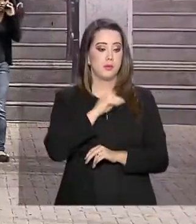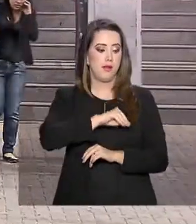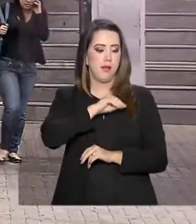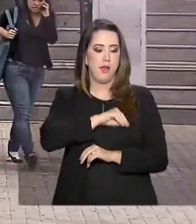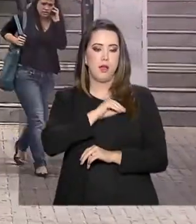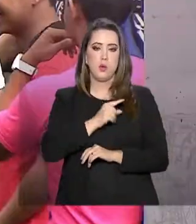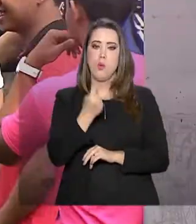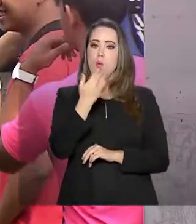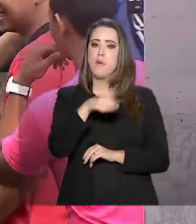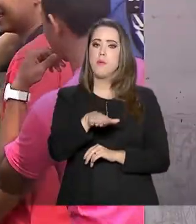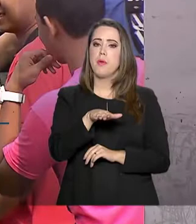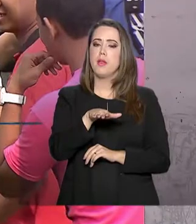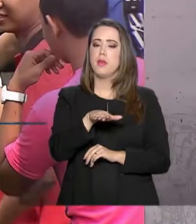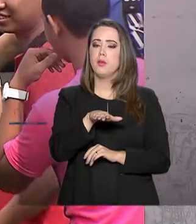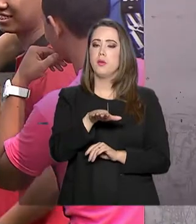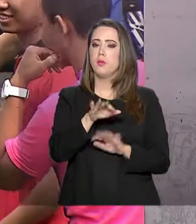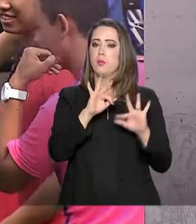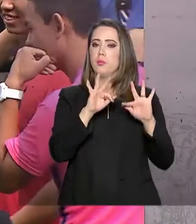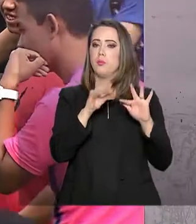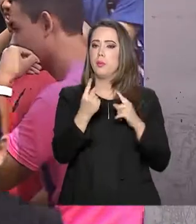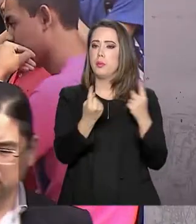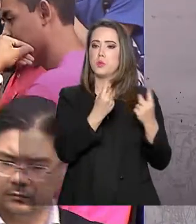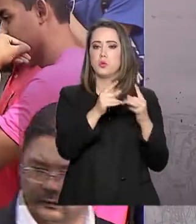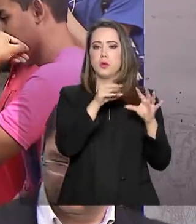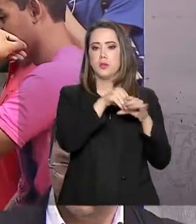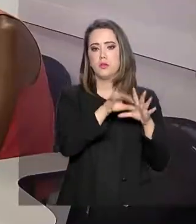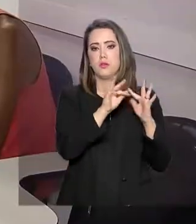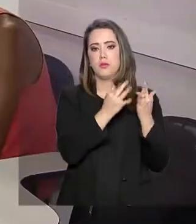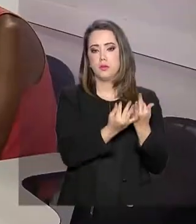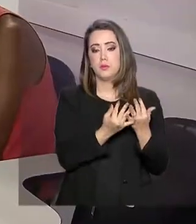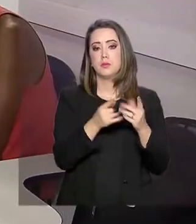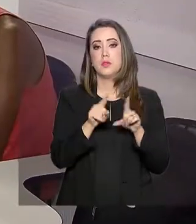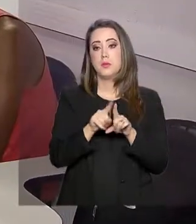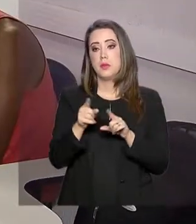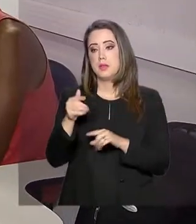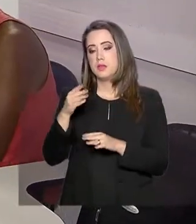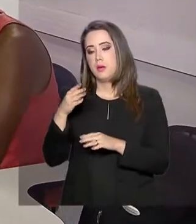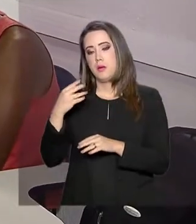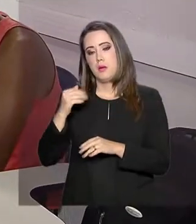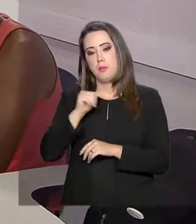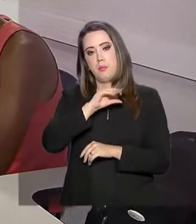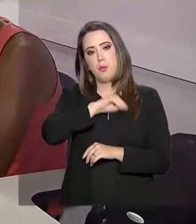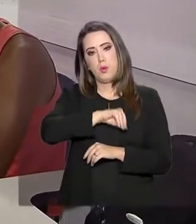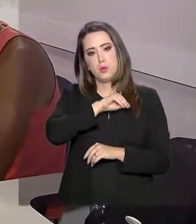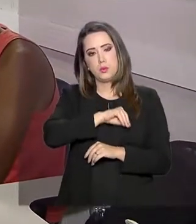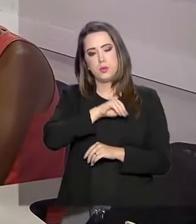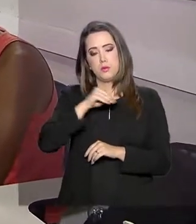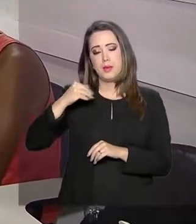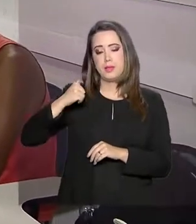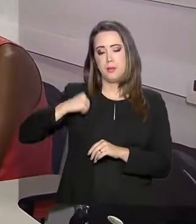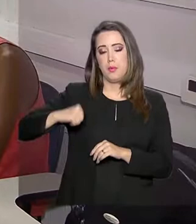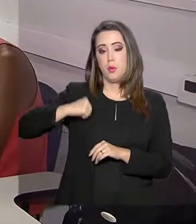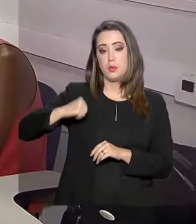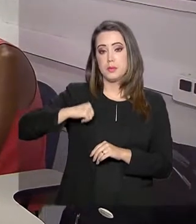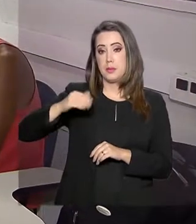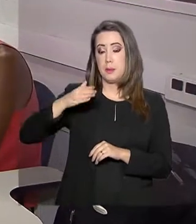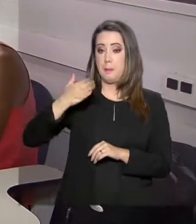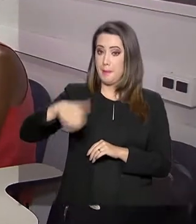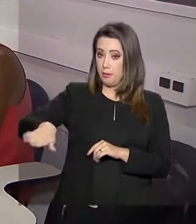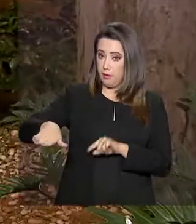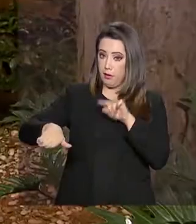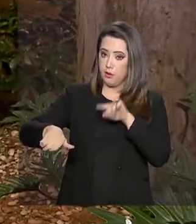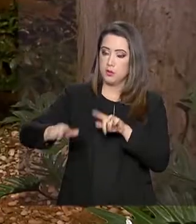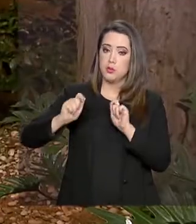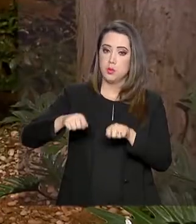um salário mínimo e meio. Já as bolsas parciais são para candidatos que têm renda familiar bruta per capita de até três salários